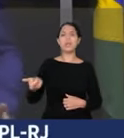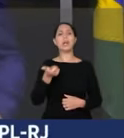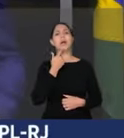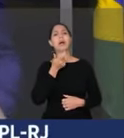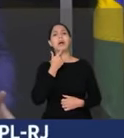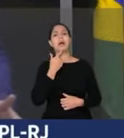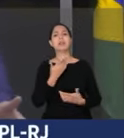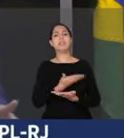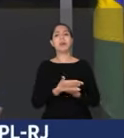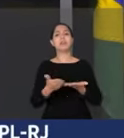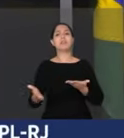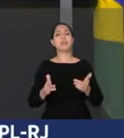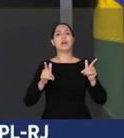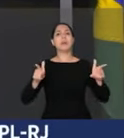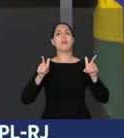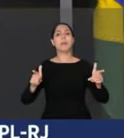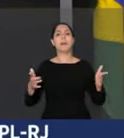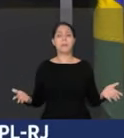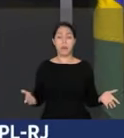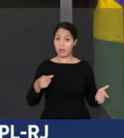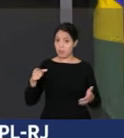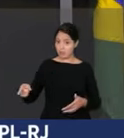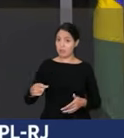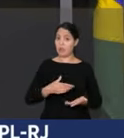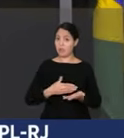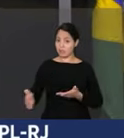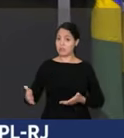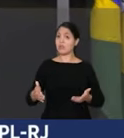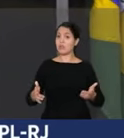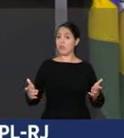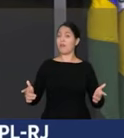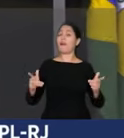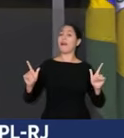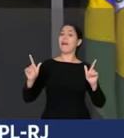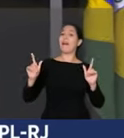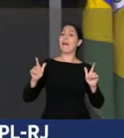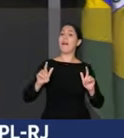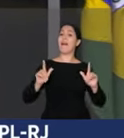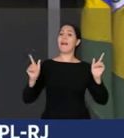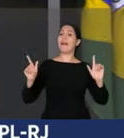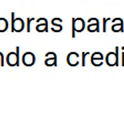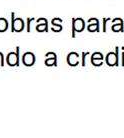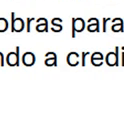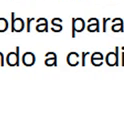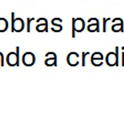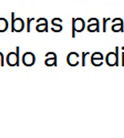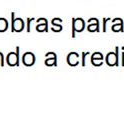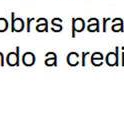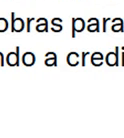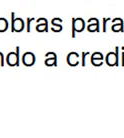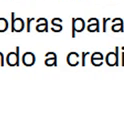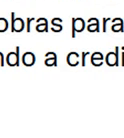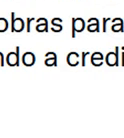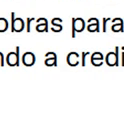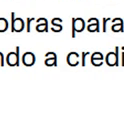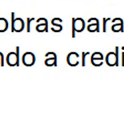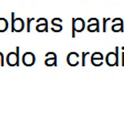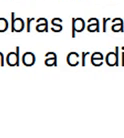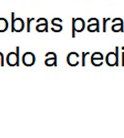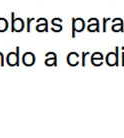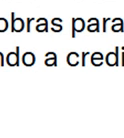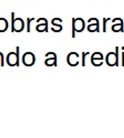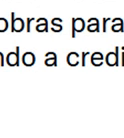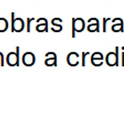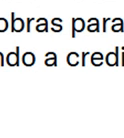começando a fazer piada, virou humorista. Ontem o Lula foi ao seu Twitter e tuitou que o presidente da República só